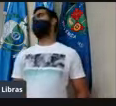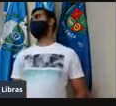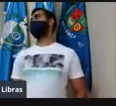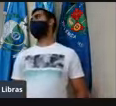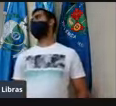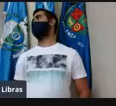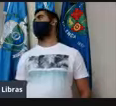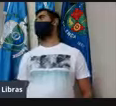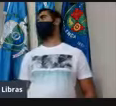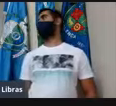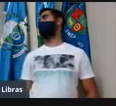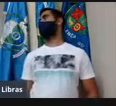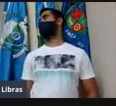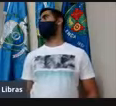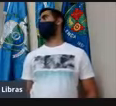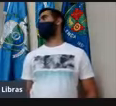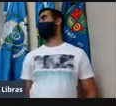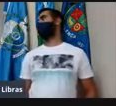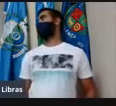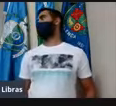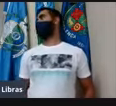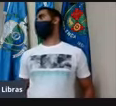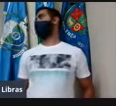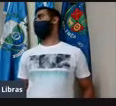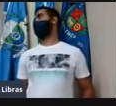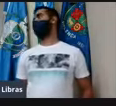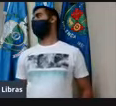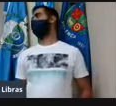Vereador Saulo, Silvio, David Nogueira.